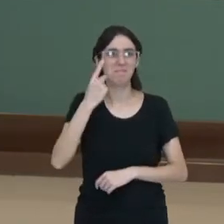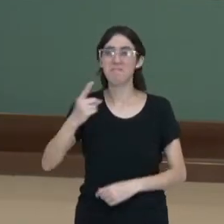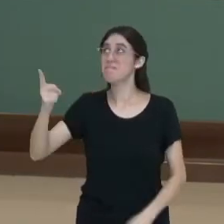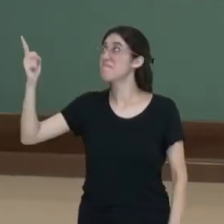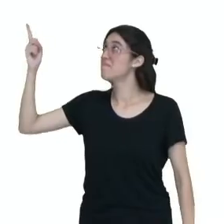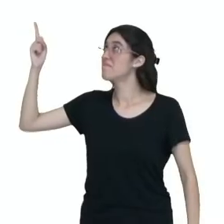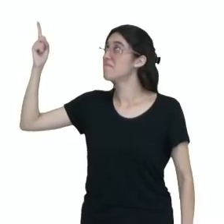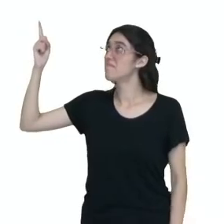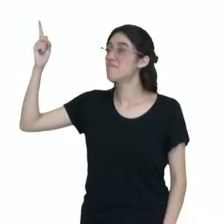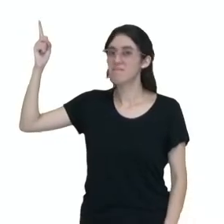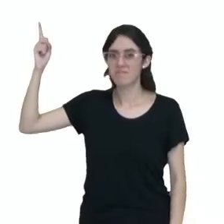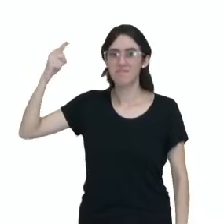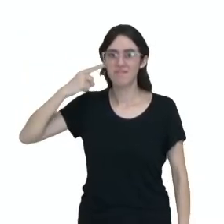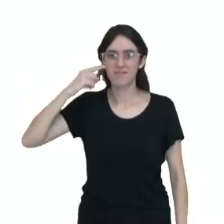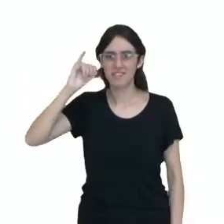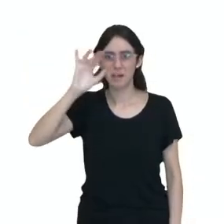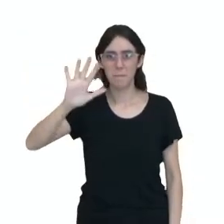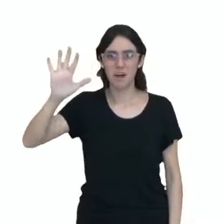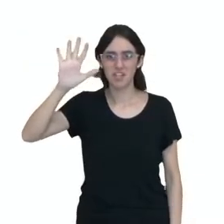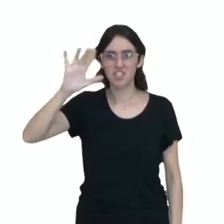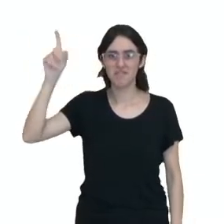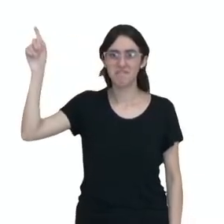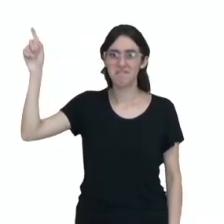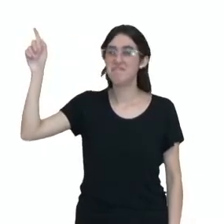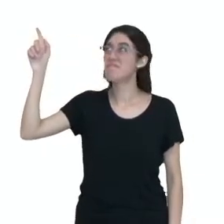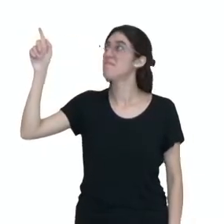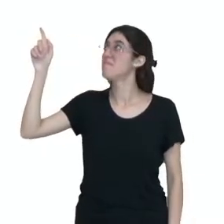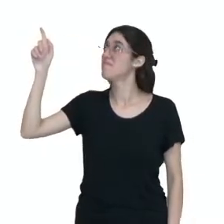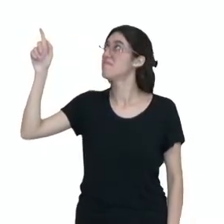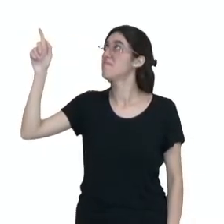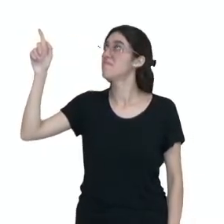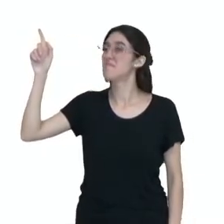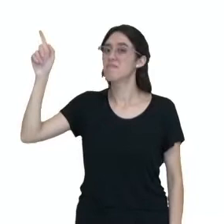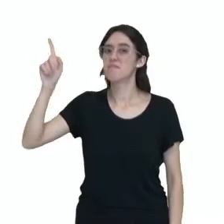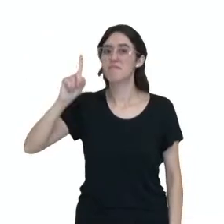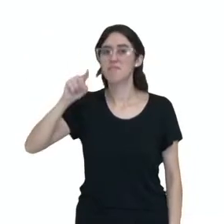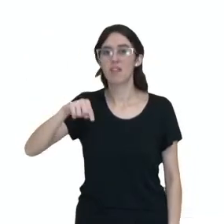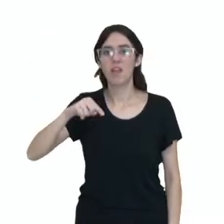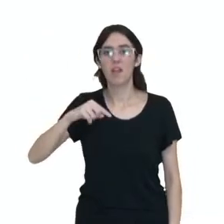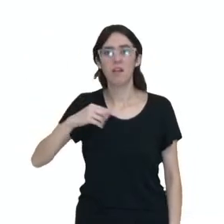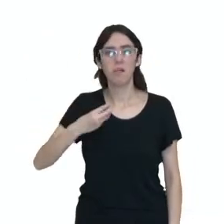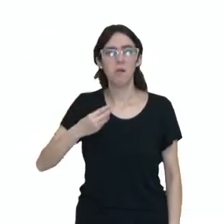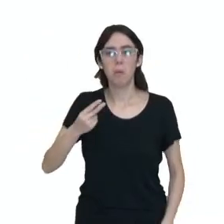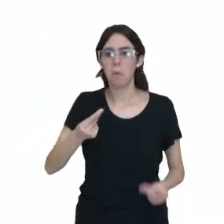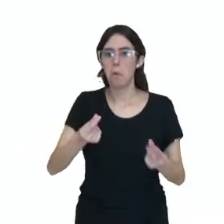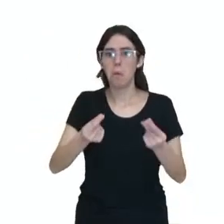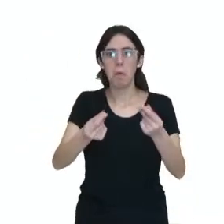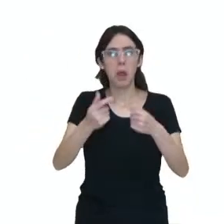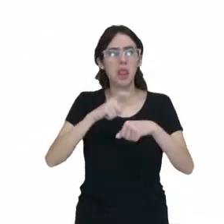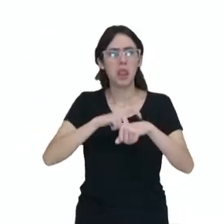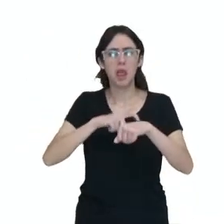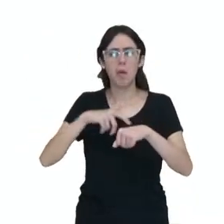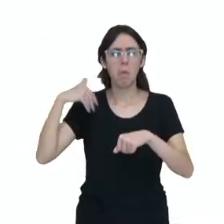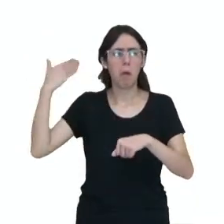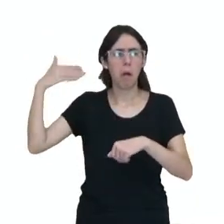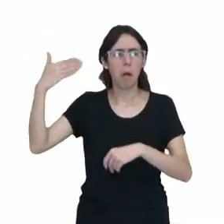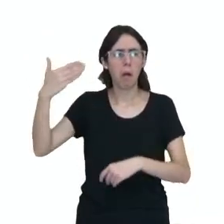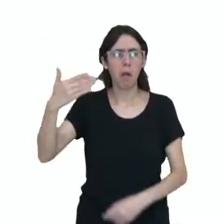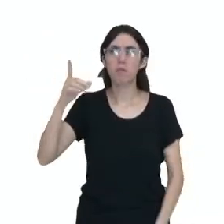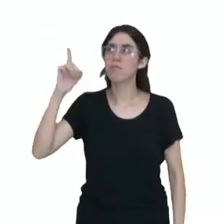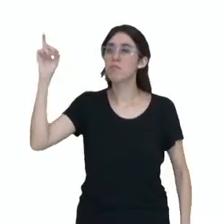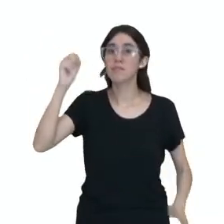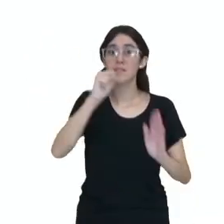ao lado, nesse slide, a peça que sobreviveu ao tempo, né, do